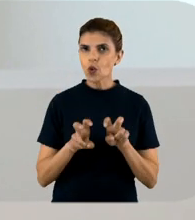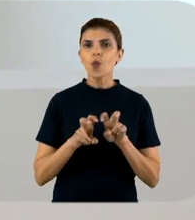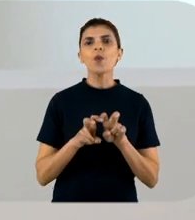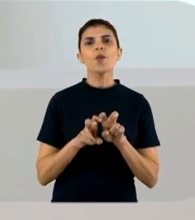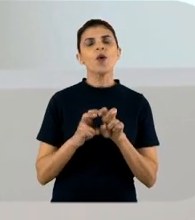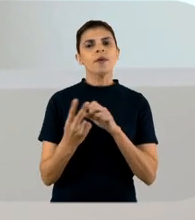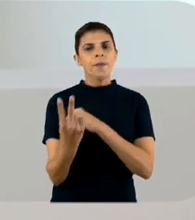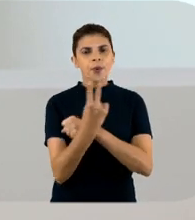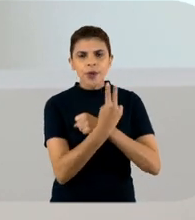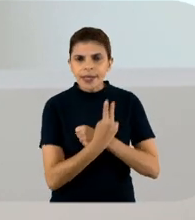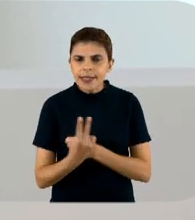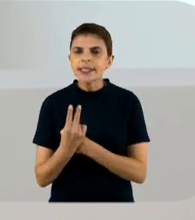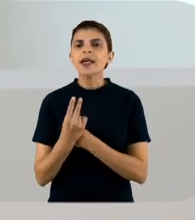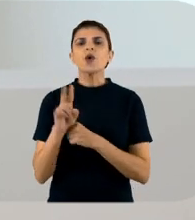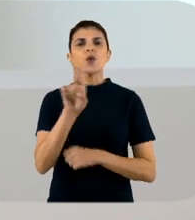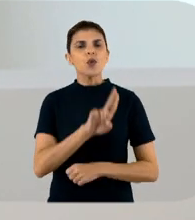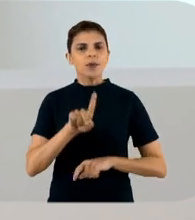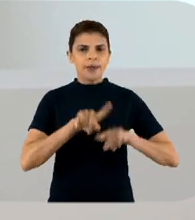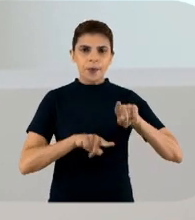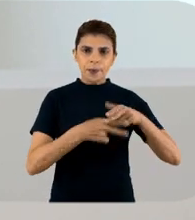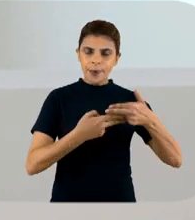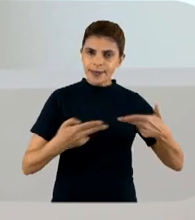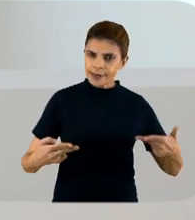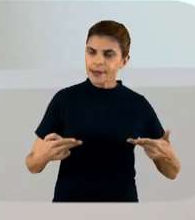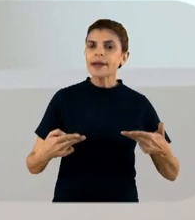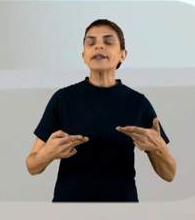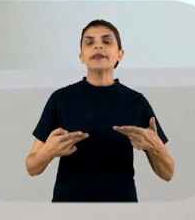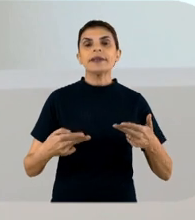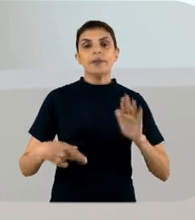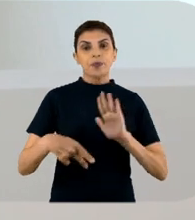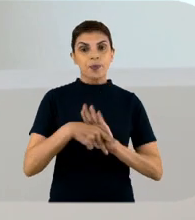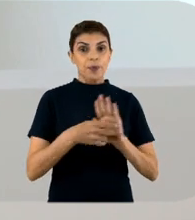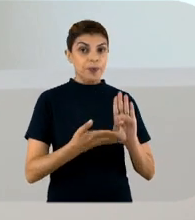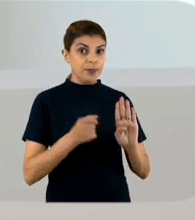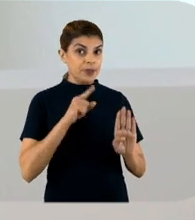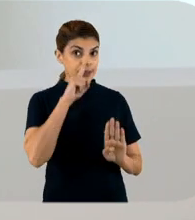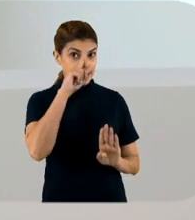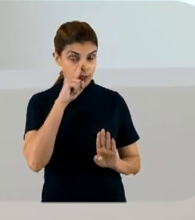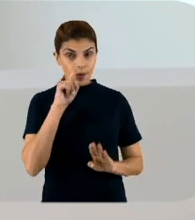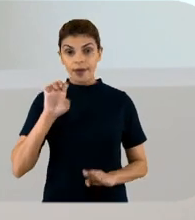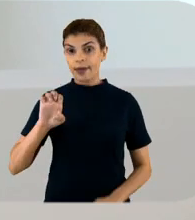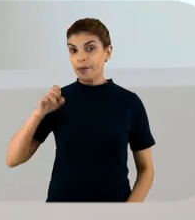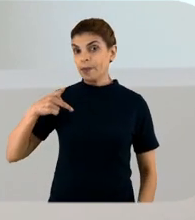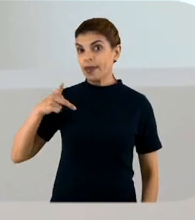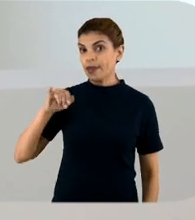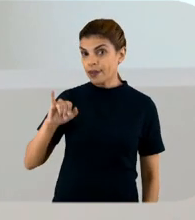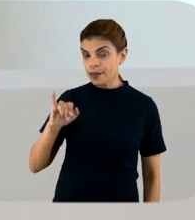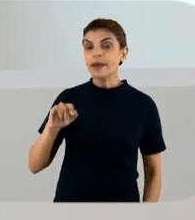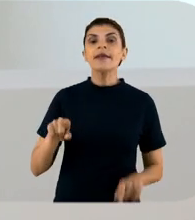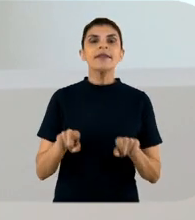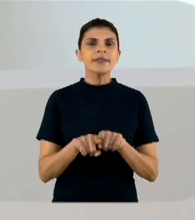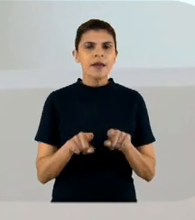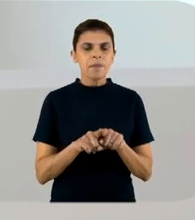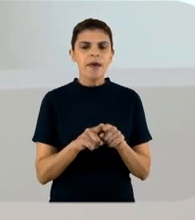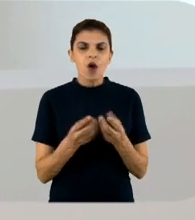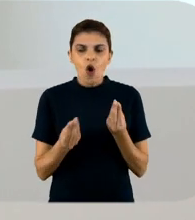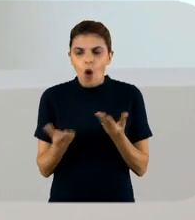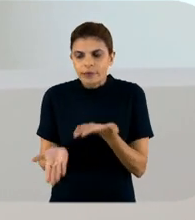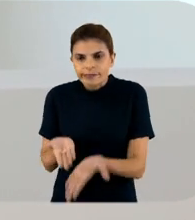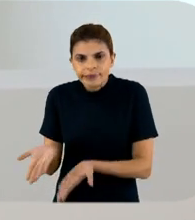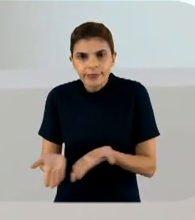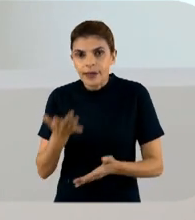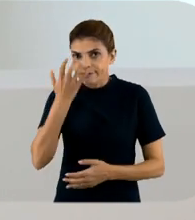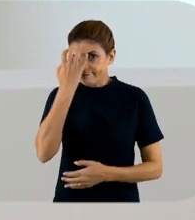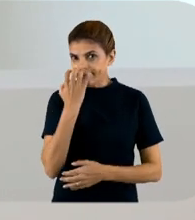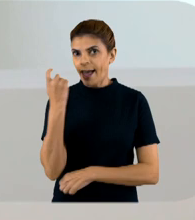sobre medidas de proteção, uso de equipamentos de proteção individual, manejo clínico mesmo do paciente, sinais de